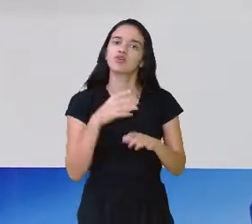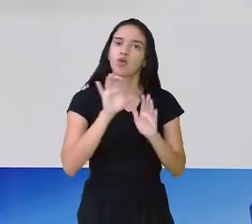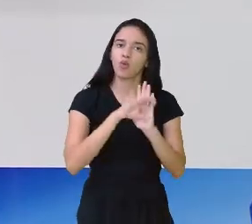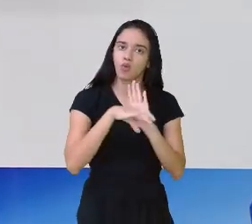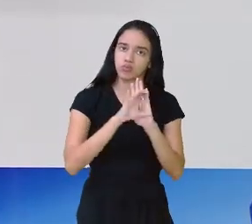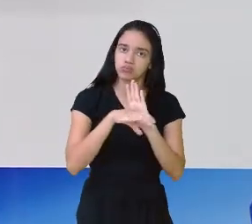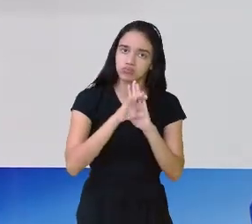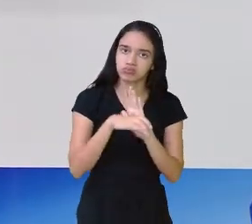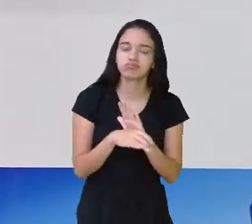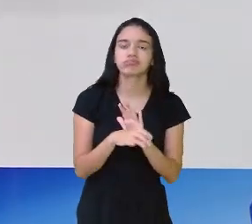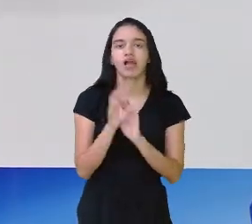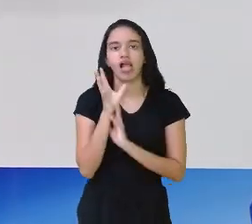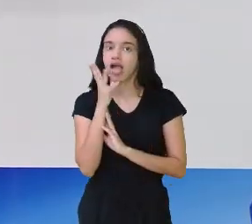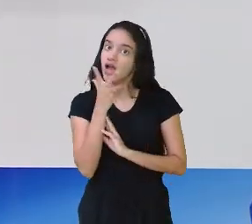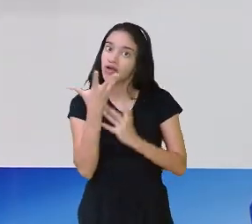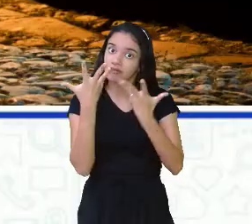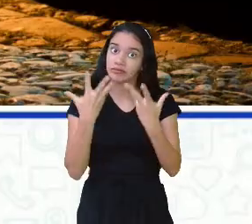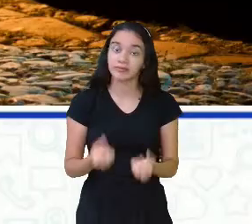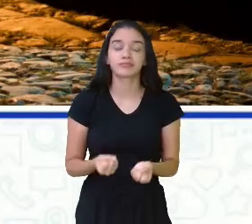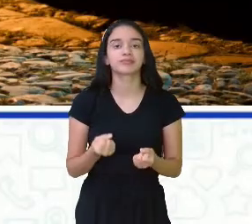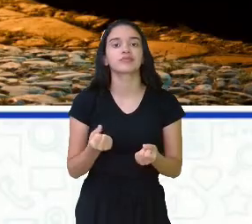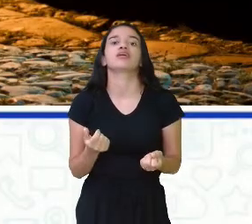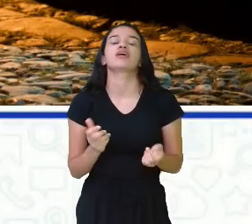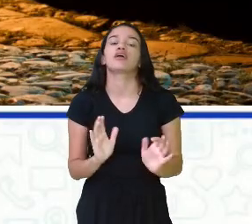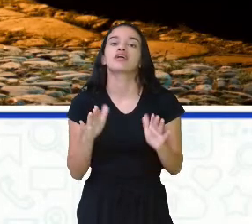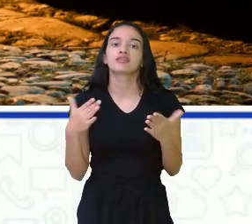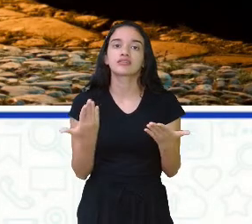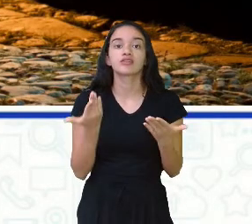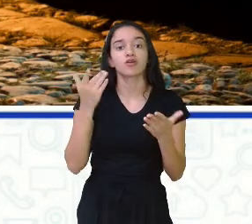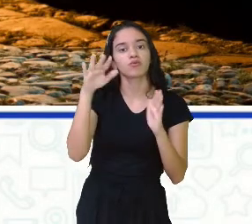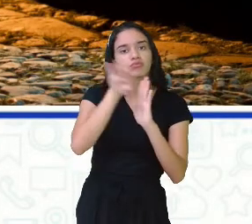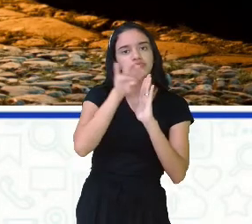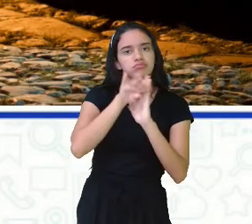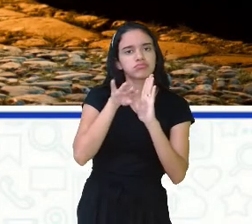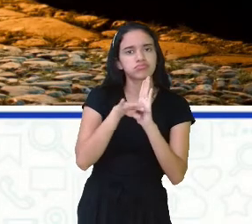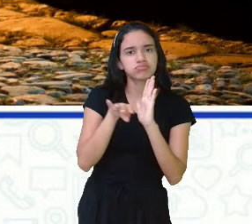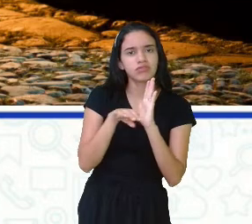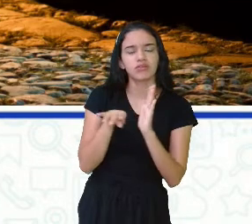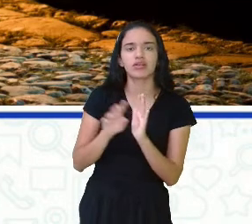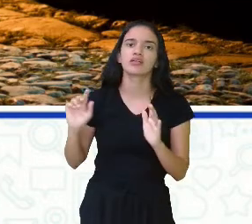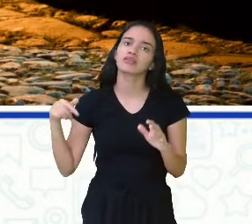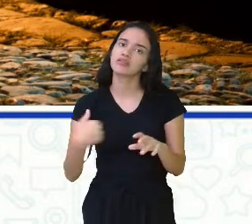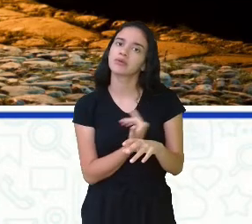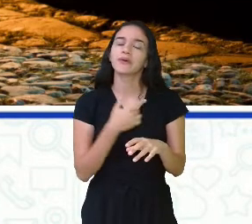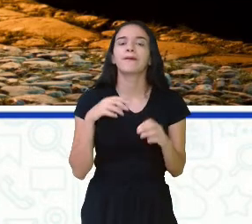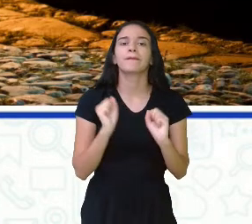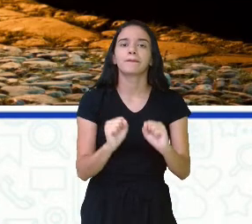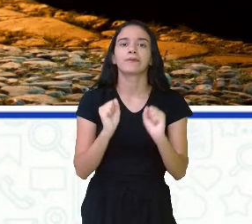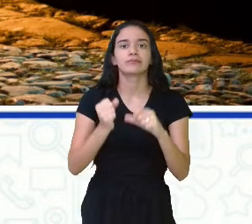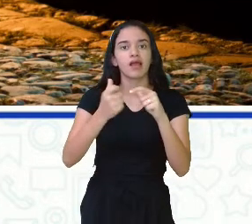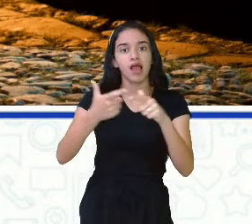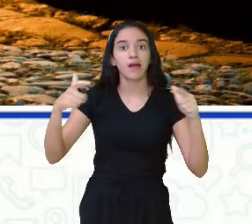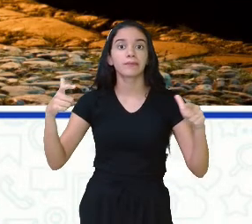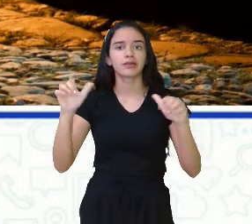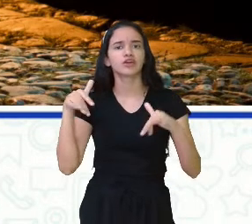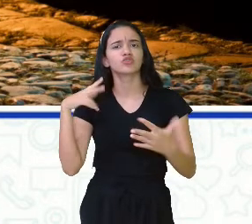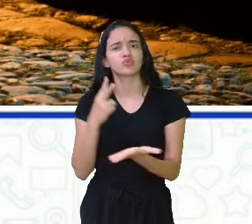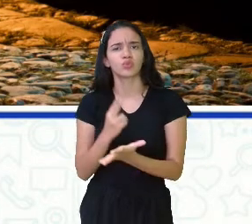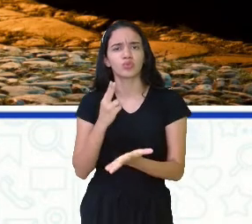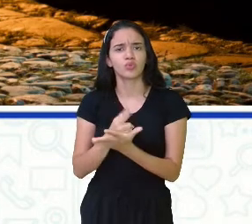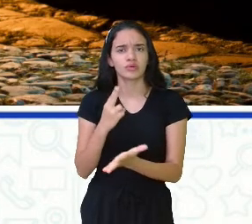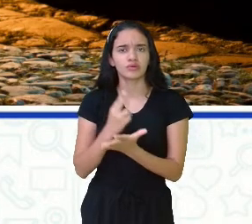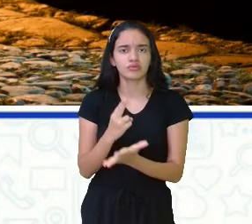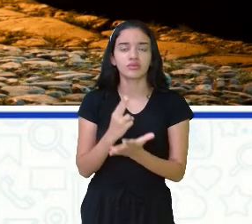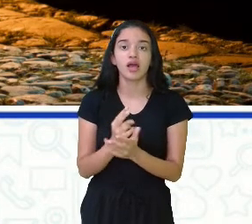isso aí devagarzinho. Bora lá? E aí, esses elementos, a gente pode ampliar um pouco, ainda continua sendo